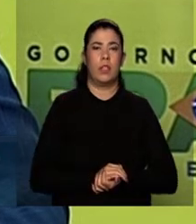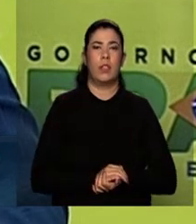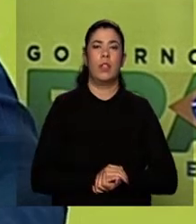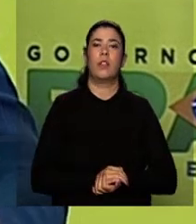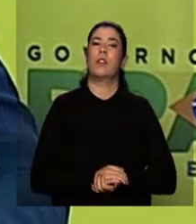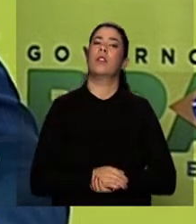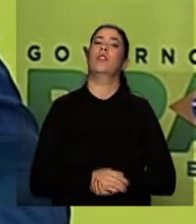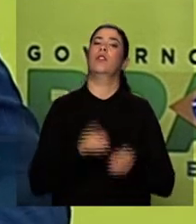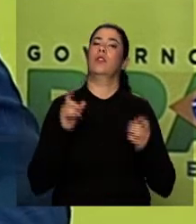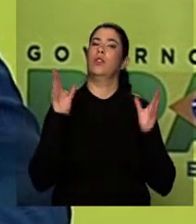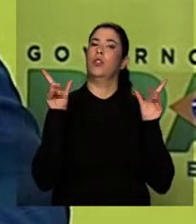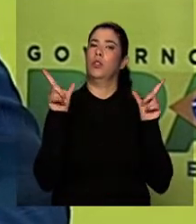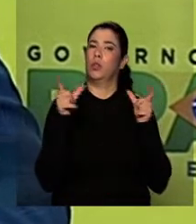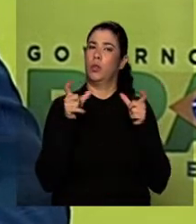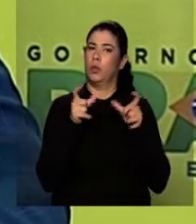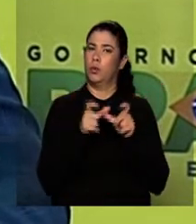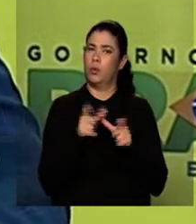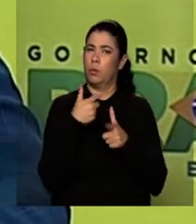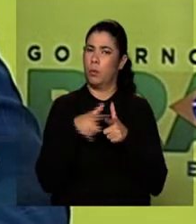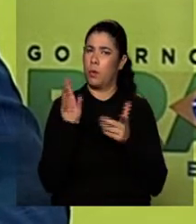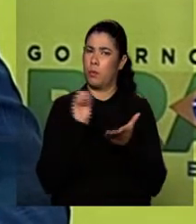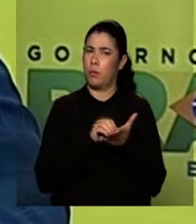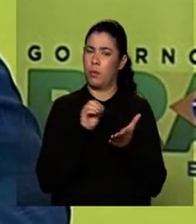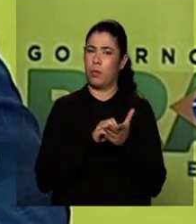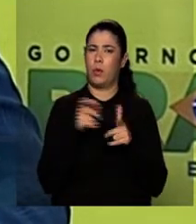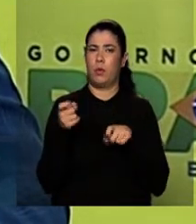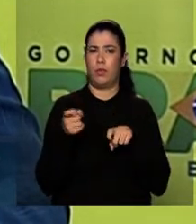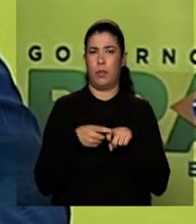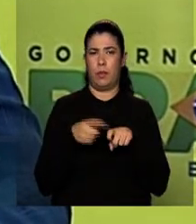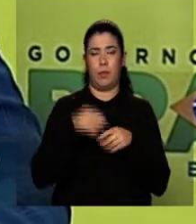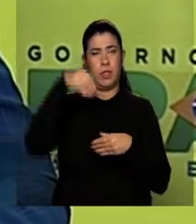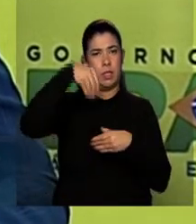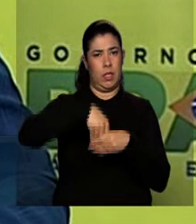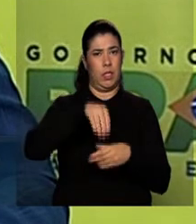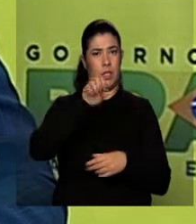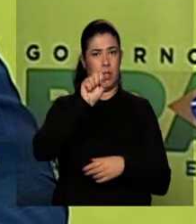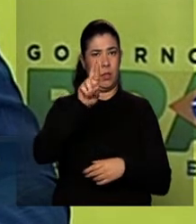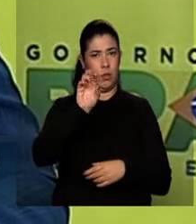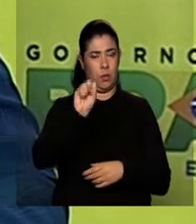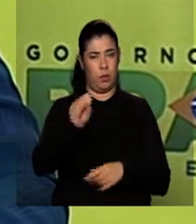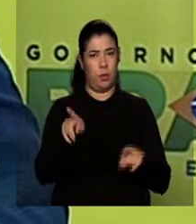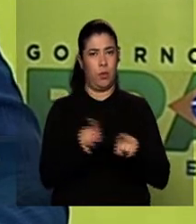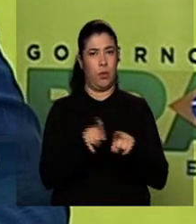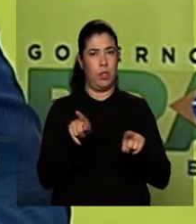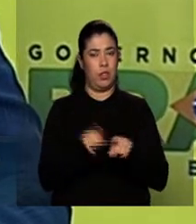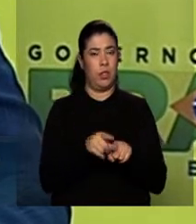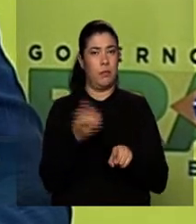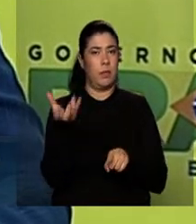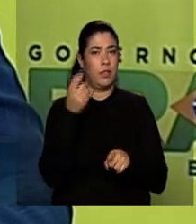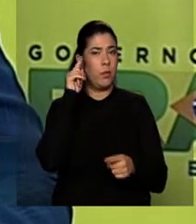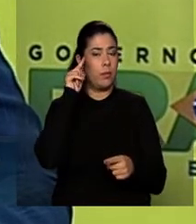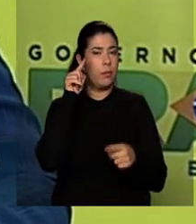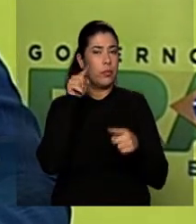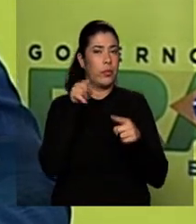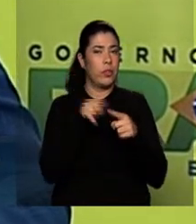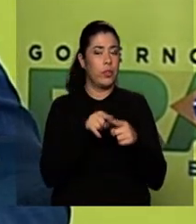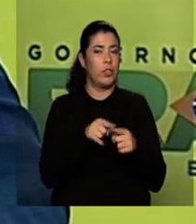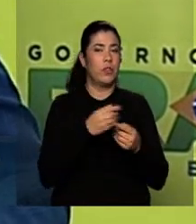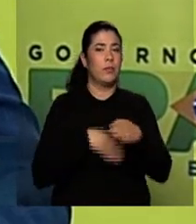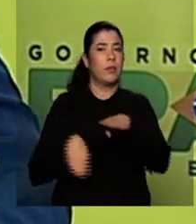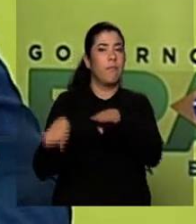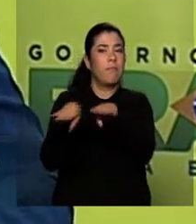diminuir a carência de médicos nas regiões prioritárias para o SUS, a fim de reduzir as desigualdades regionais na área de saúde. Então, isso está